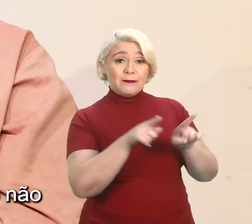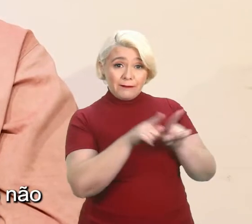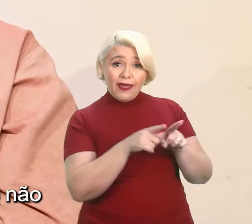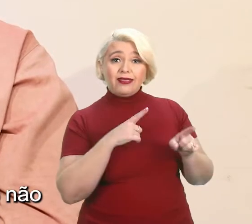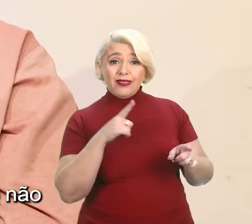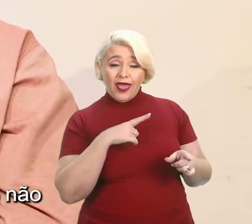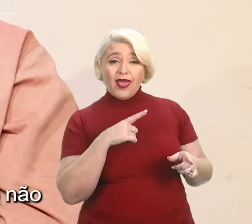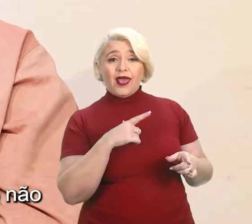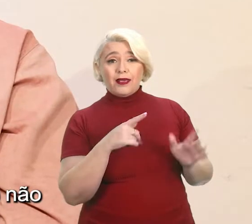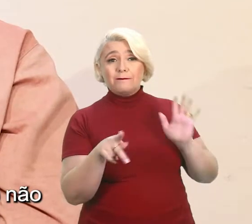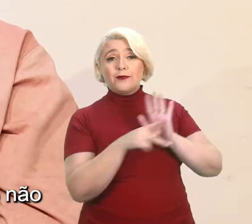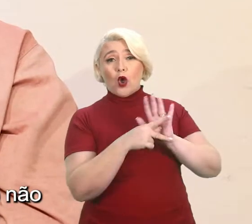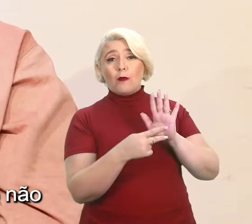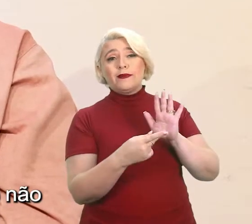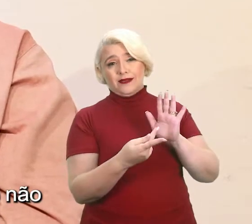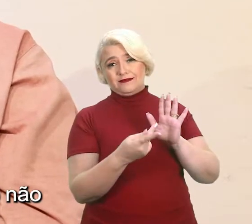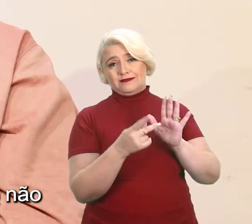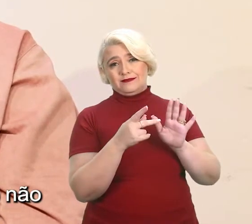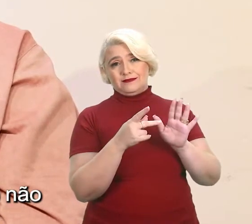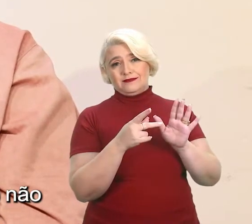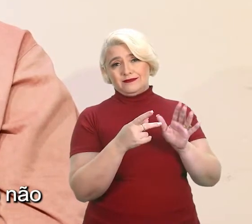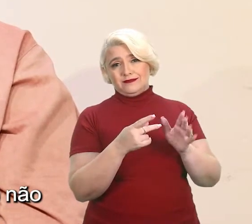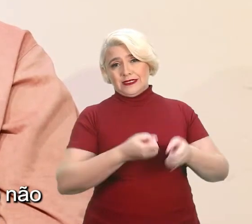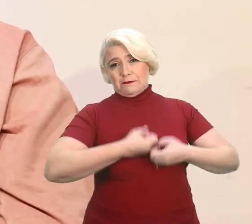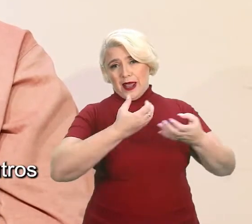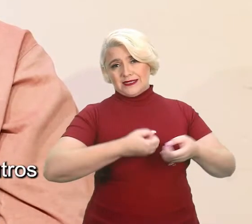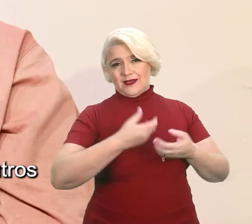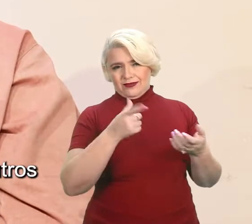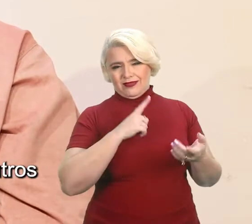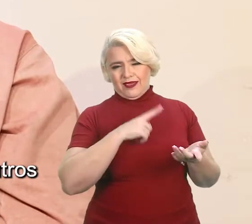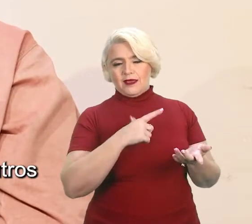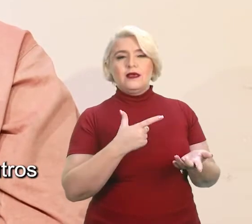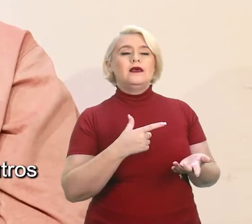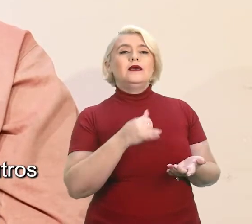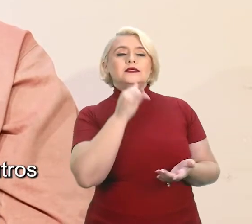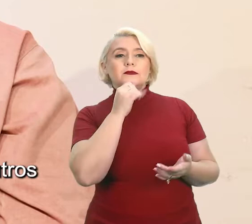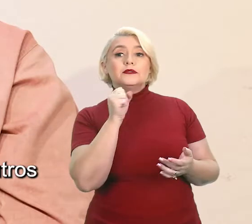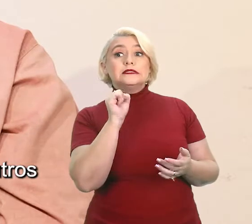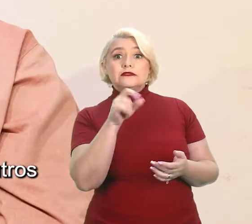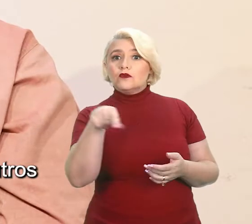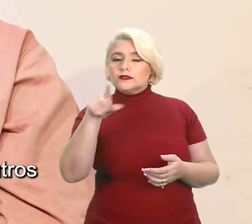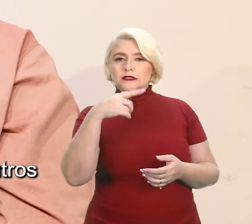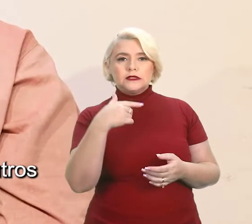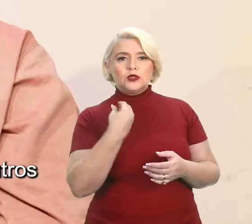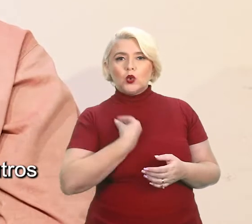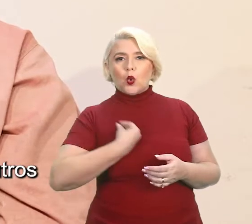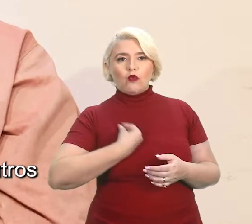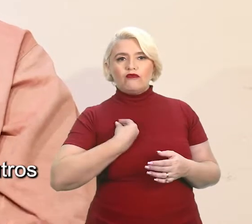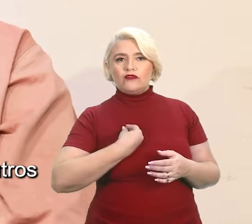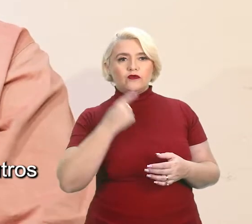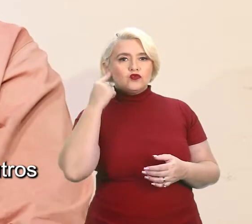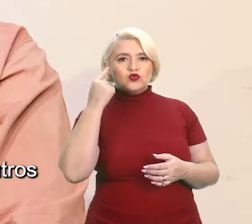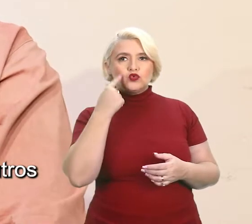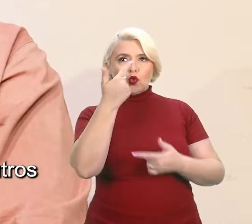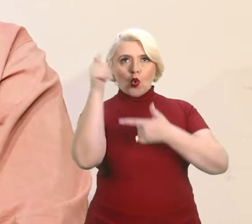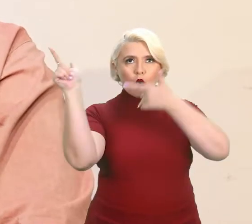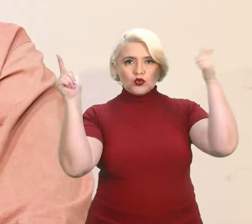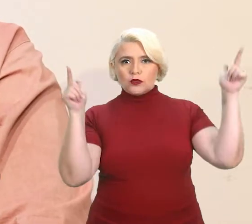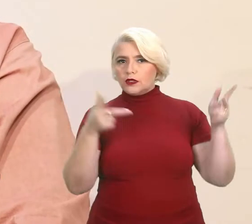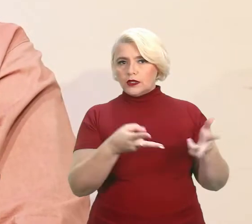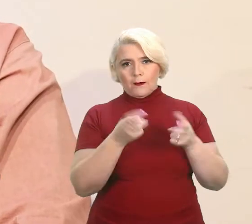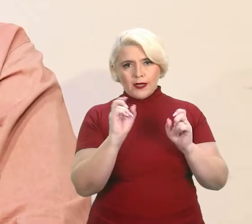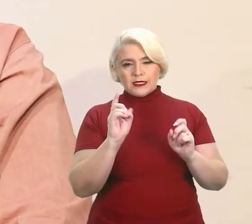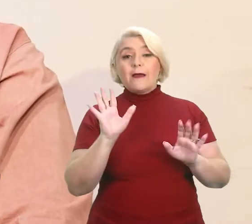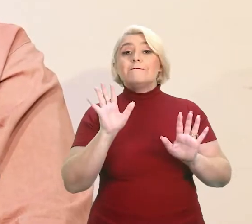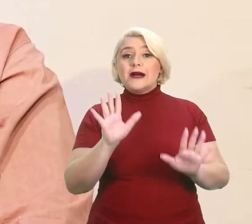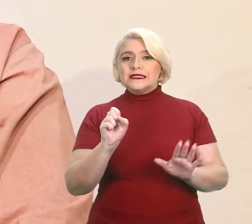é impressionante, porque a gente pensa assim, quando você não começa a conviver com surdos de outros lugares, você não percebe isso.